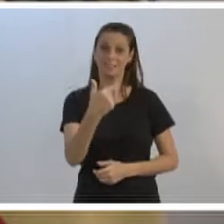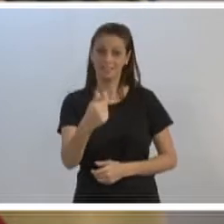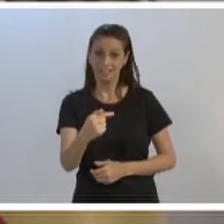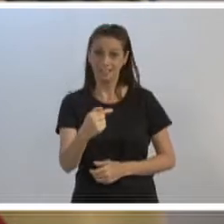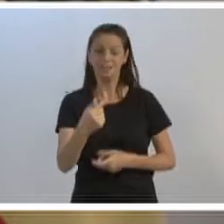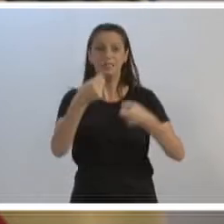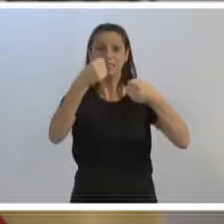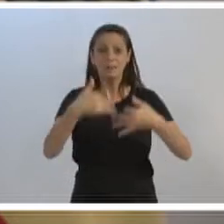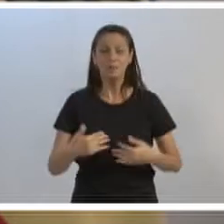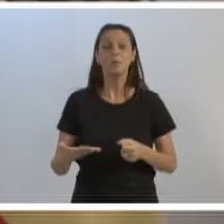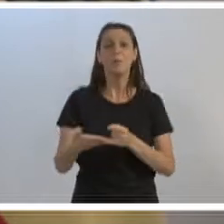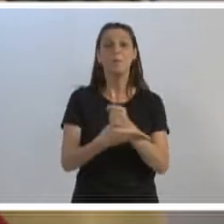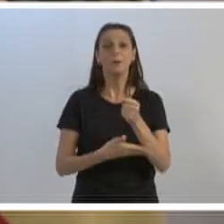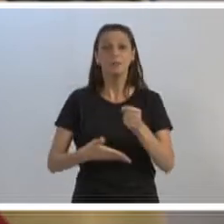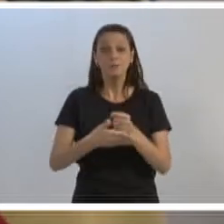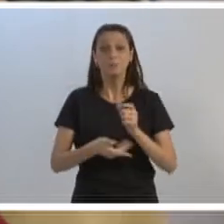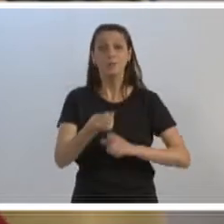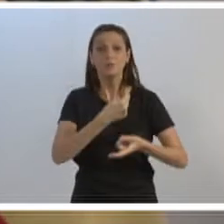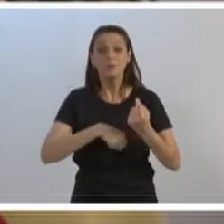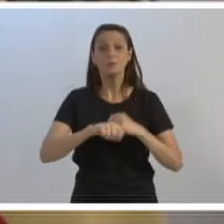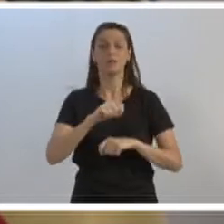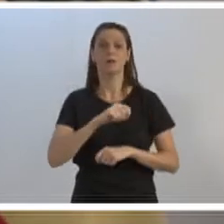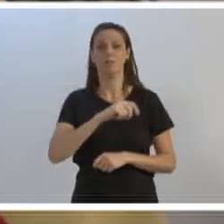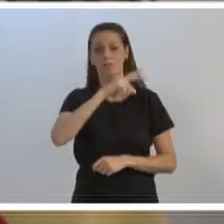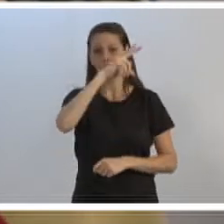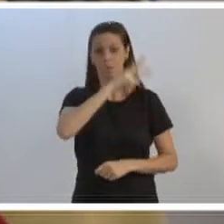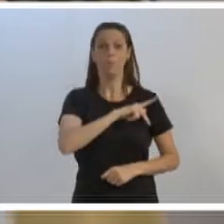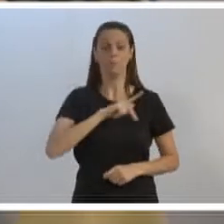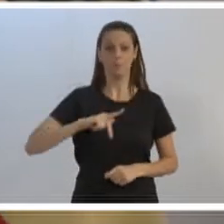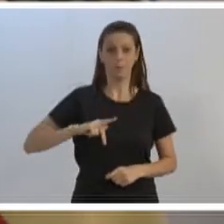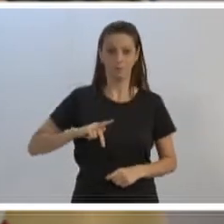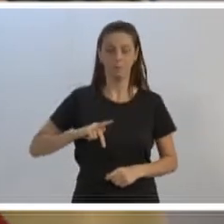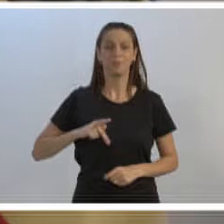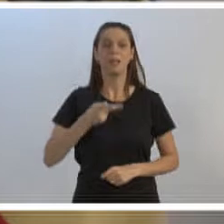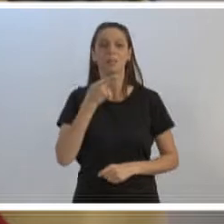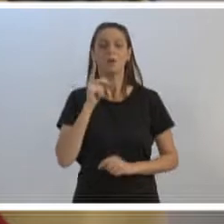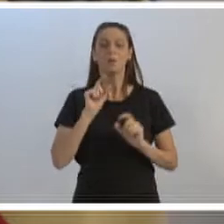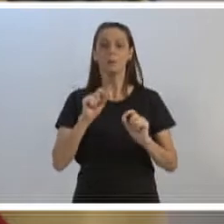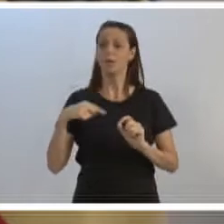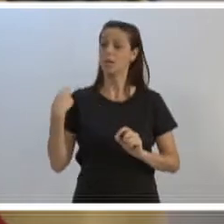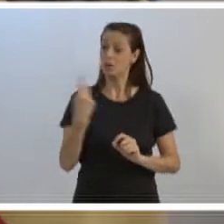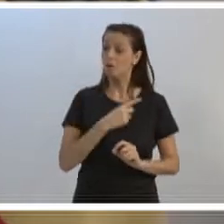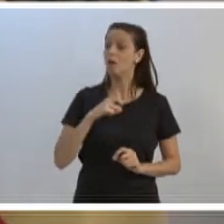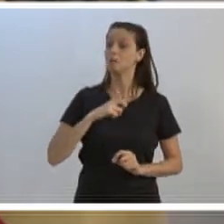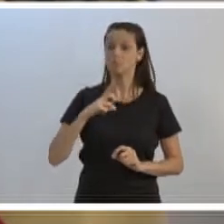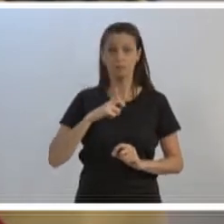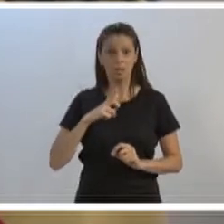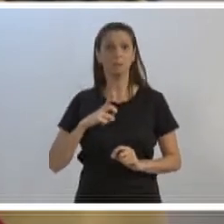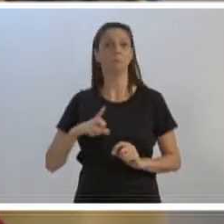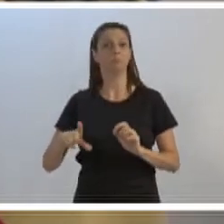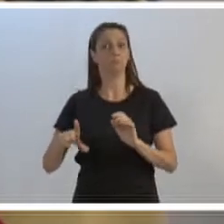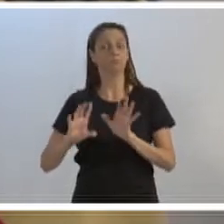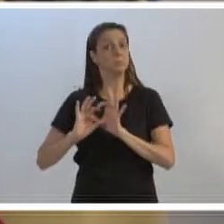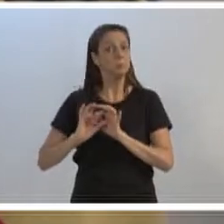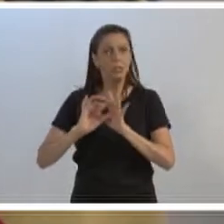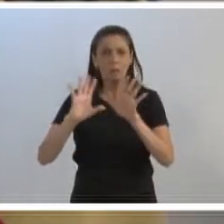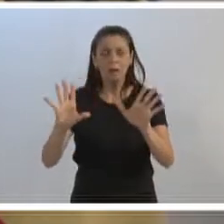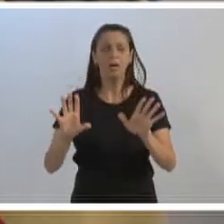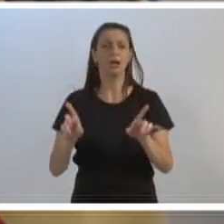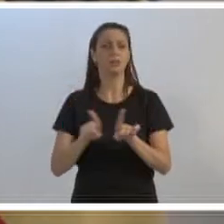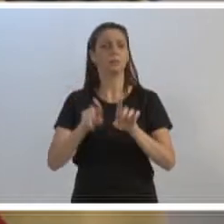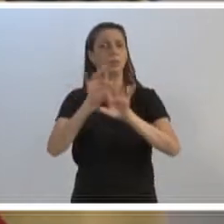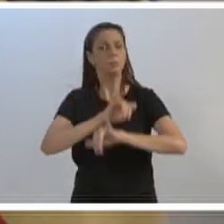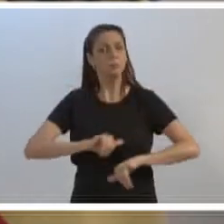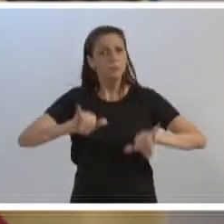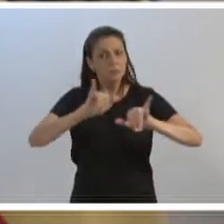traz os princípios da administração pública. E um dos princípios é o LIMP. A gente tem legalidade, impessoalidade, moralidade,